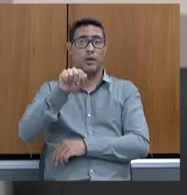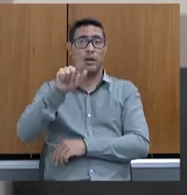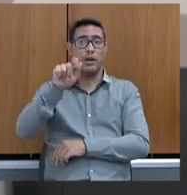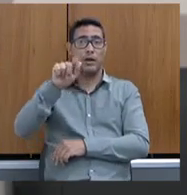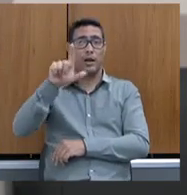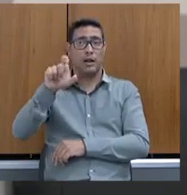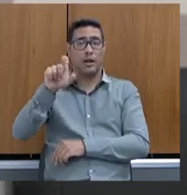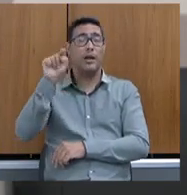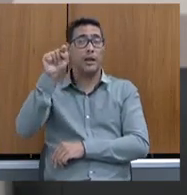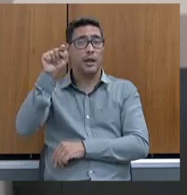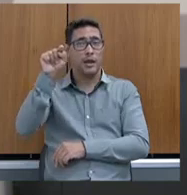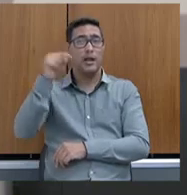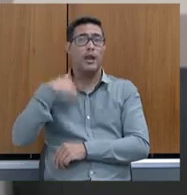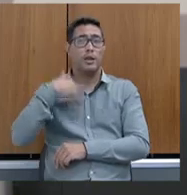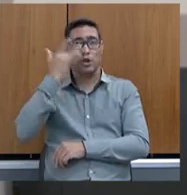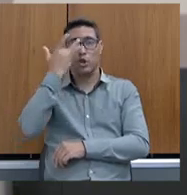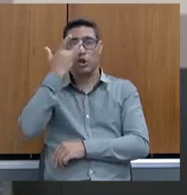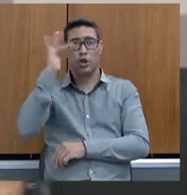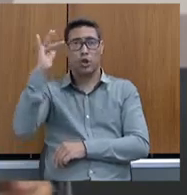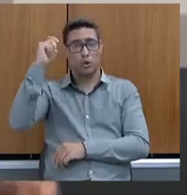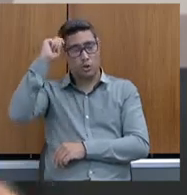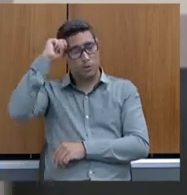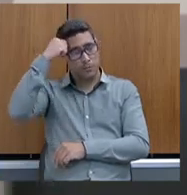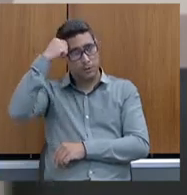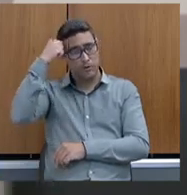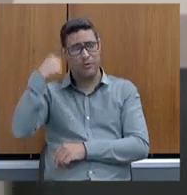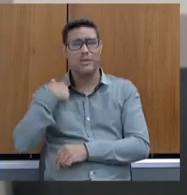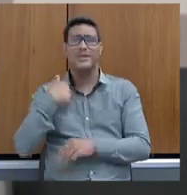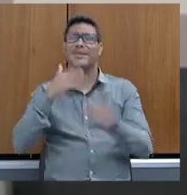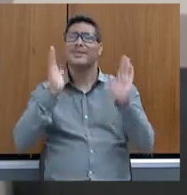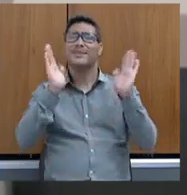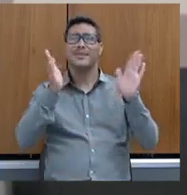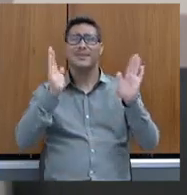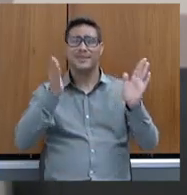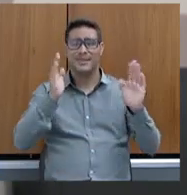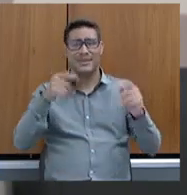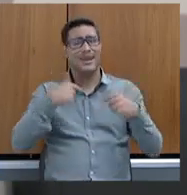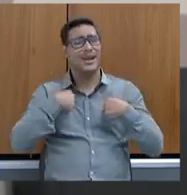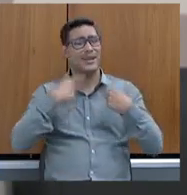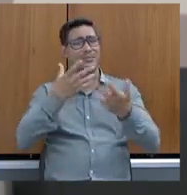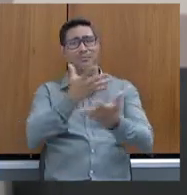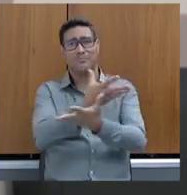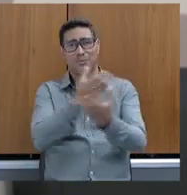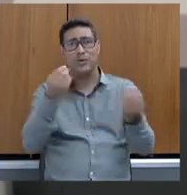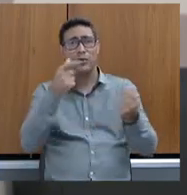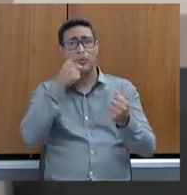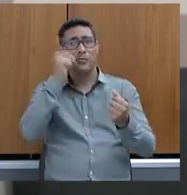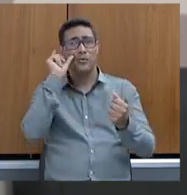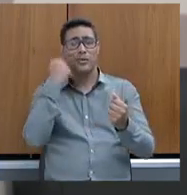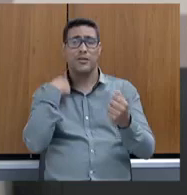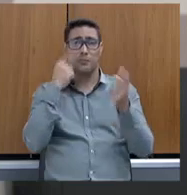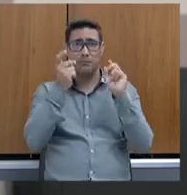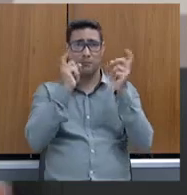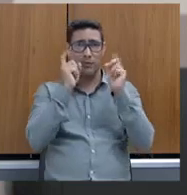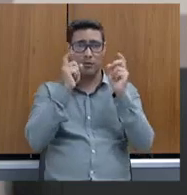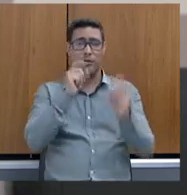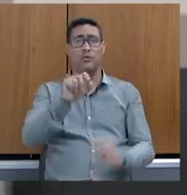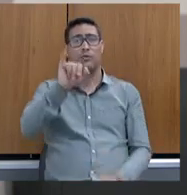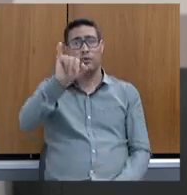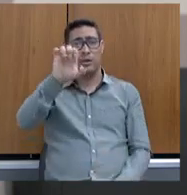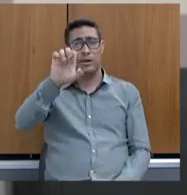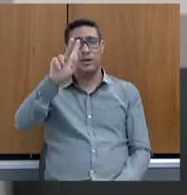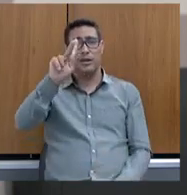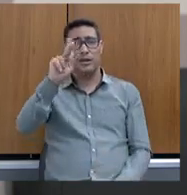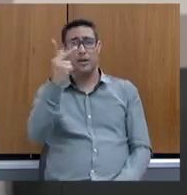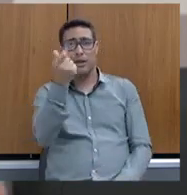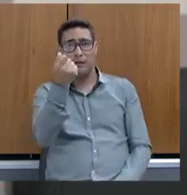e isso é já tá traindo várias outras Ontem nós tivemos uma reunião no IFA para criar um